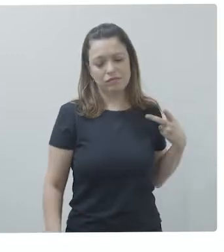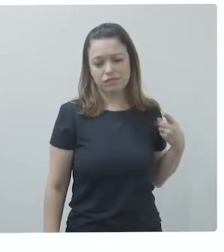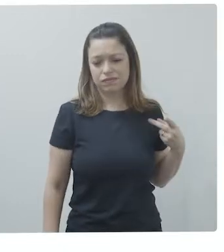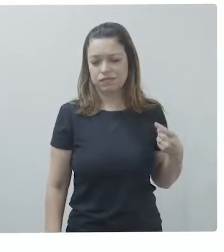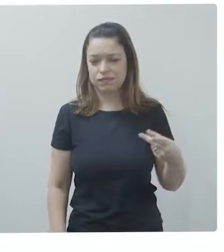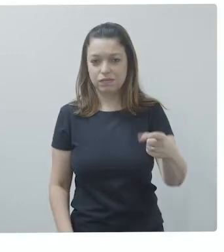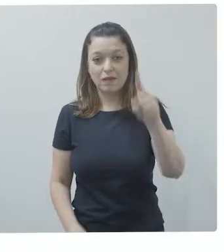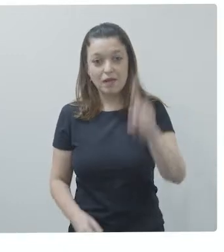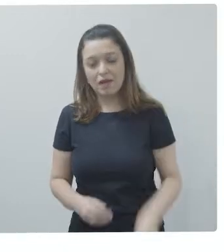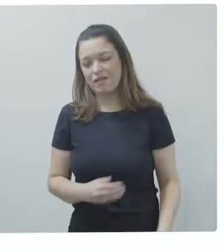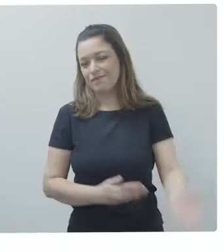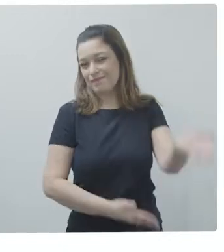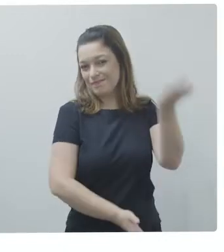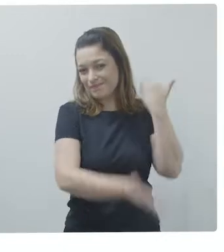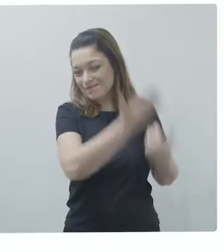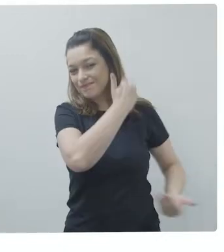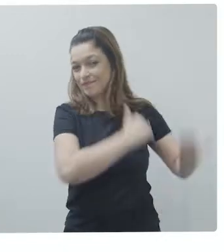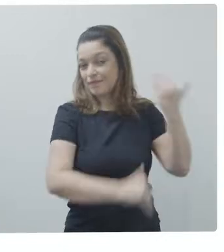faz muito,